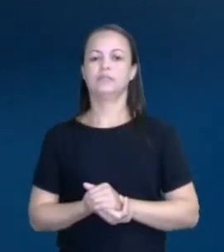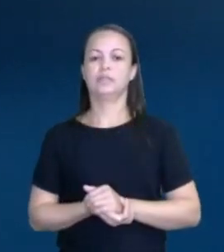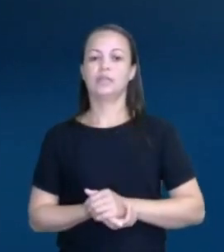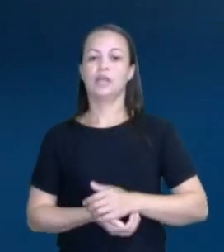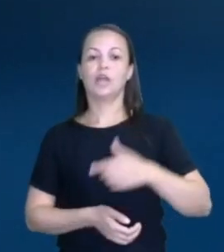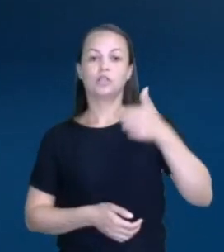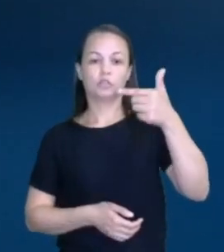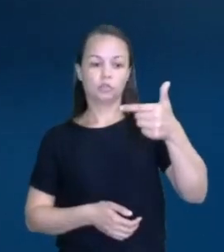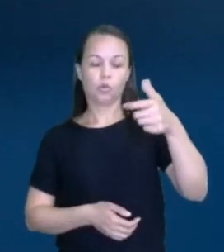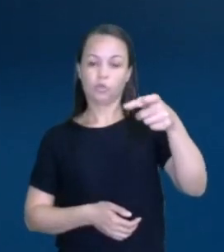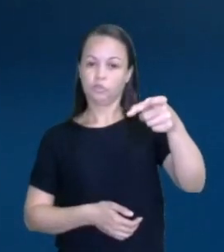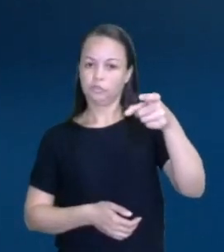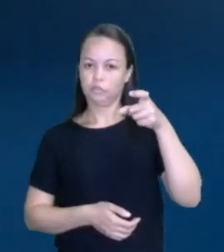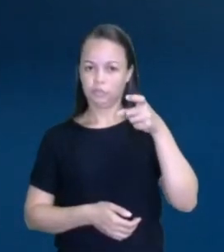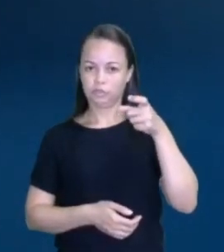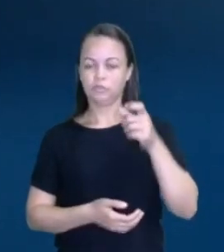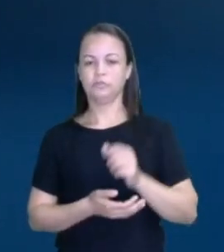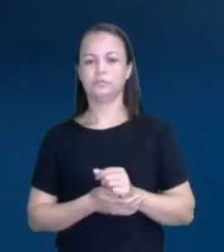2x